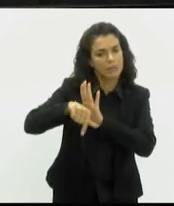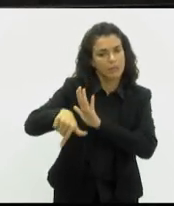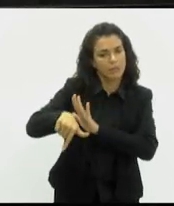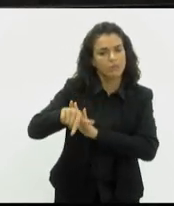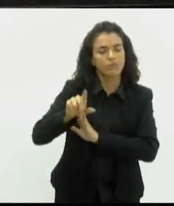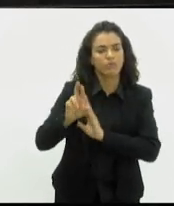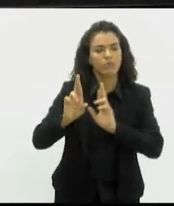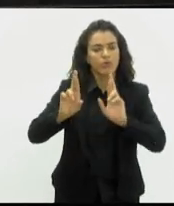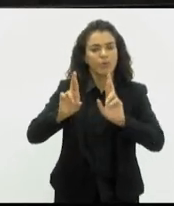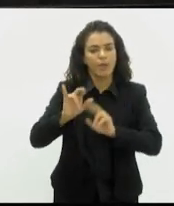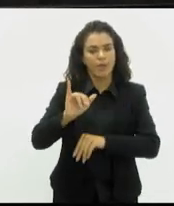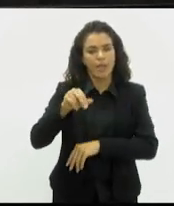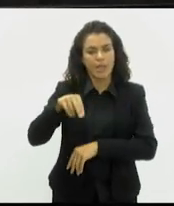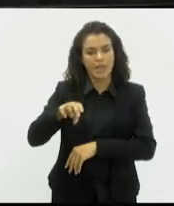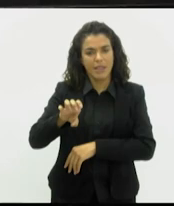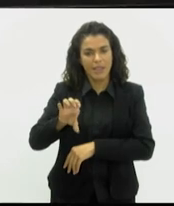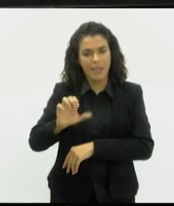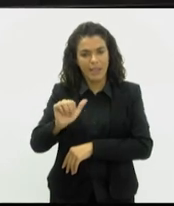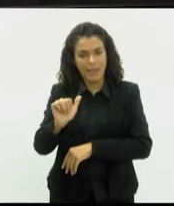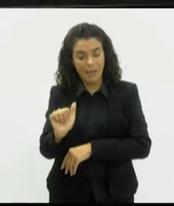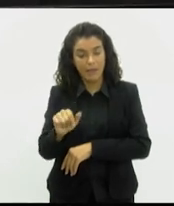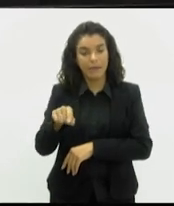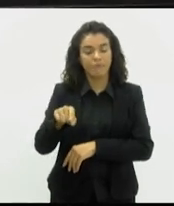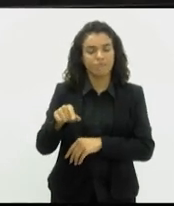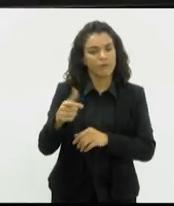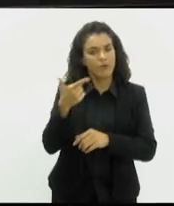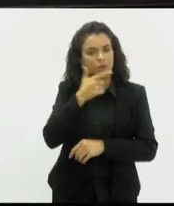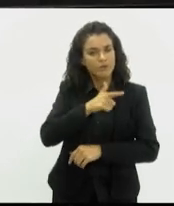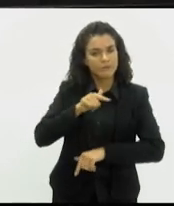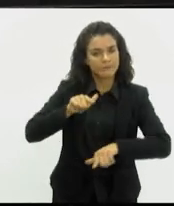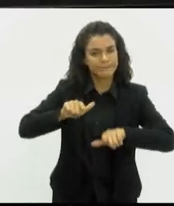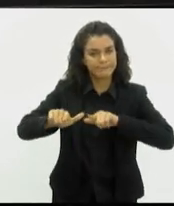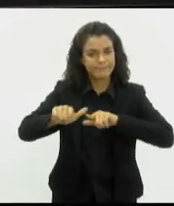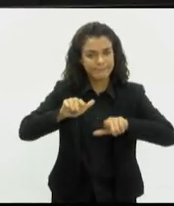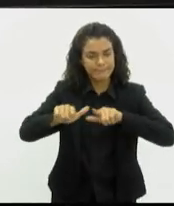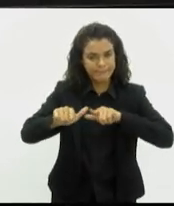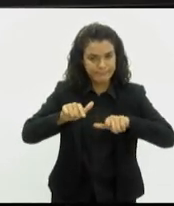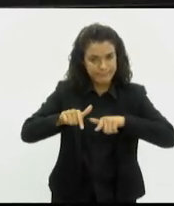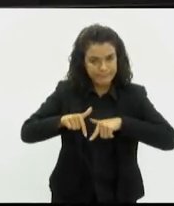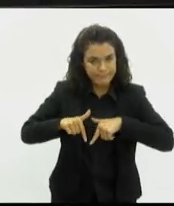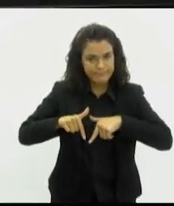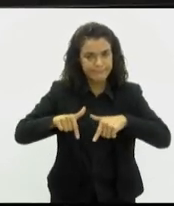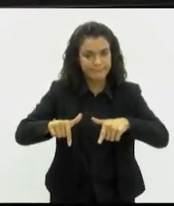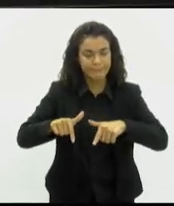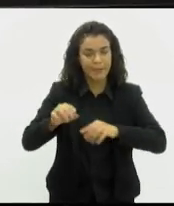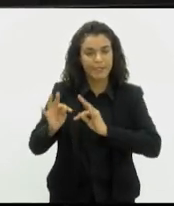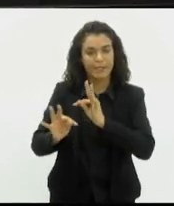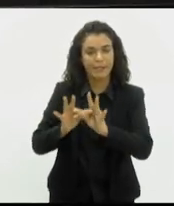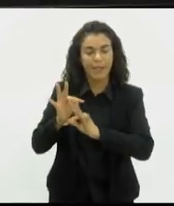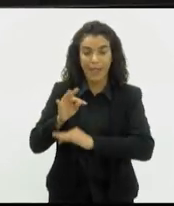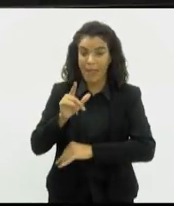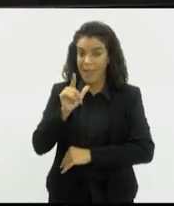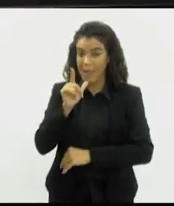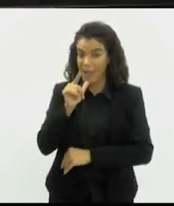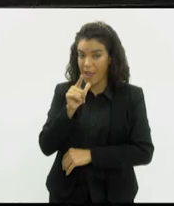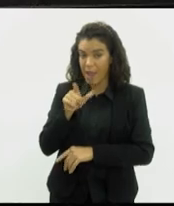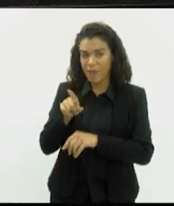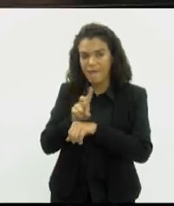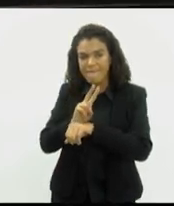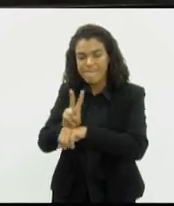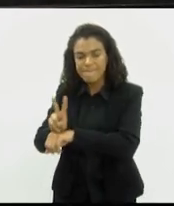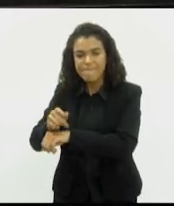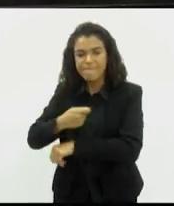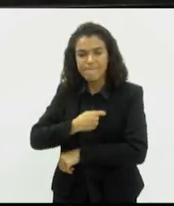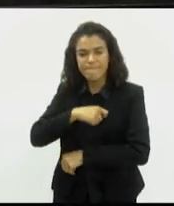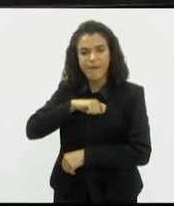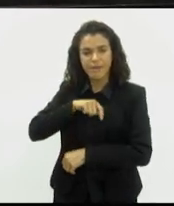a SEDAI consigam trabalhar com presteza para tratar a nossa água e investigar os mananciais atingidos